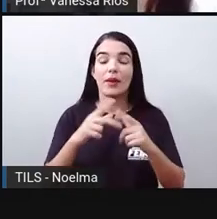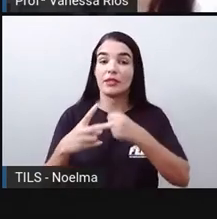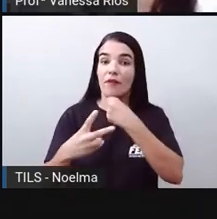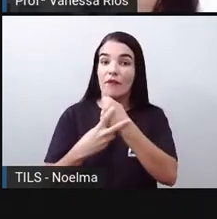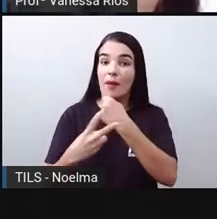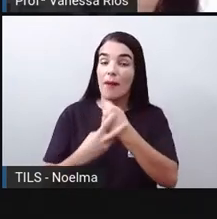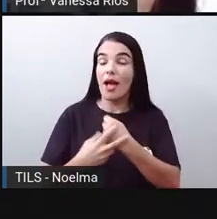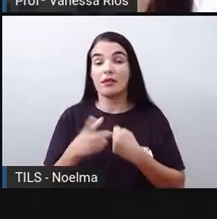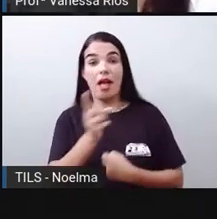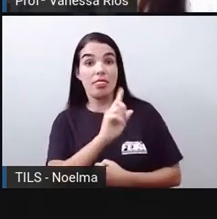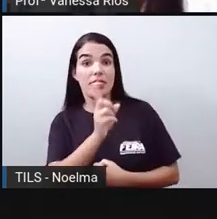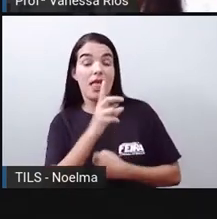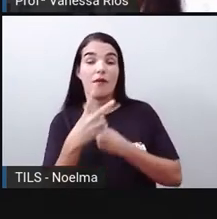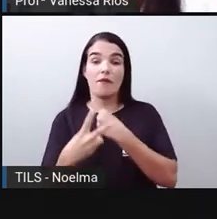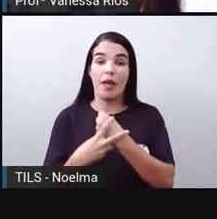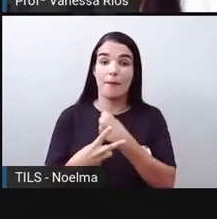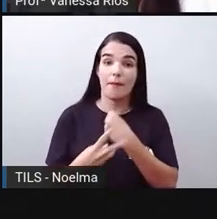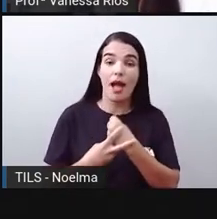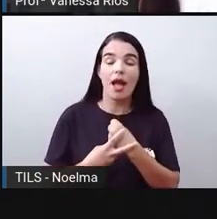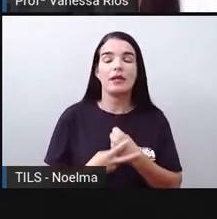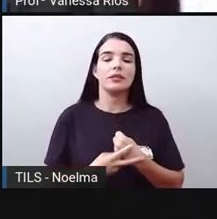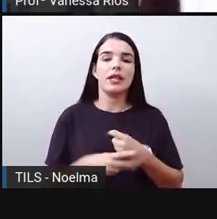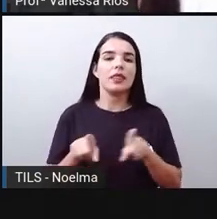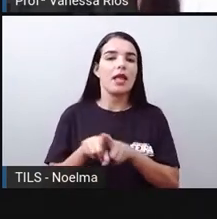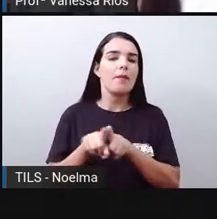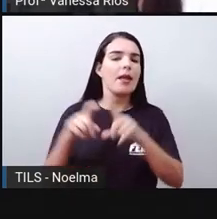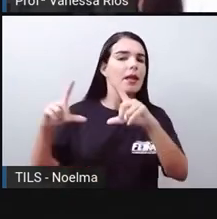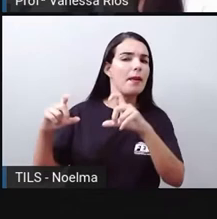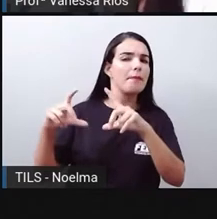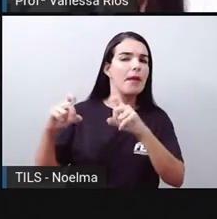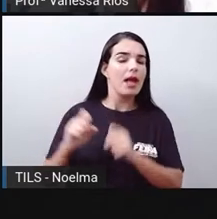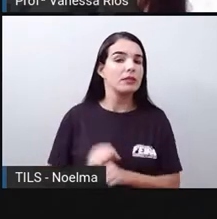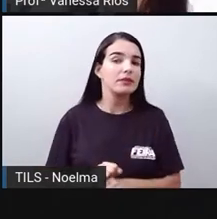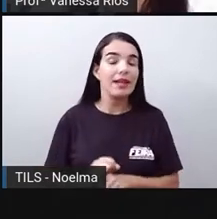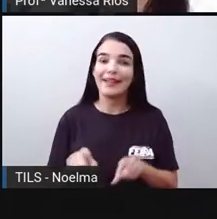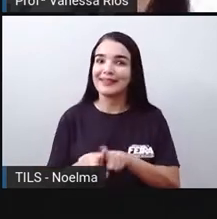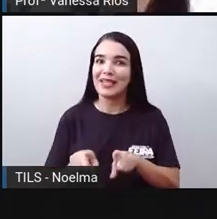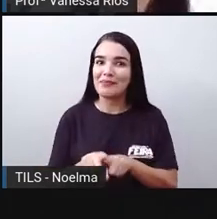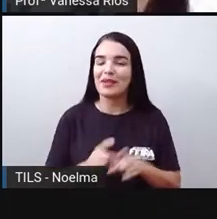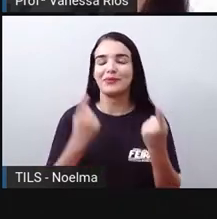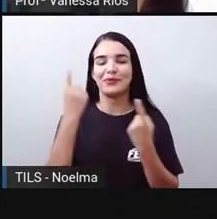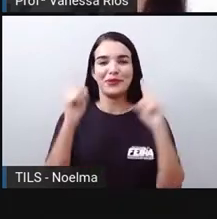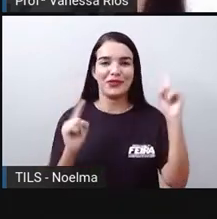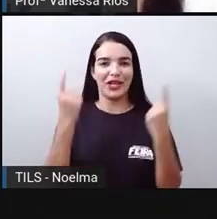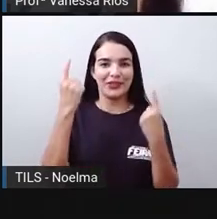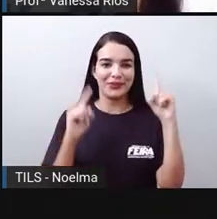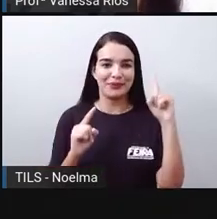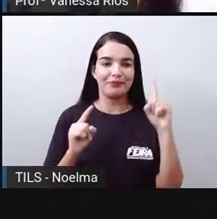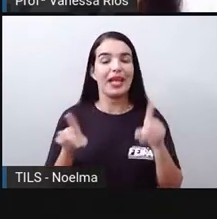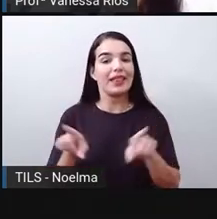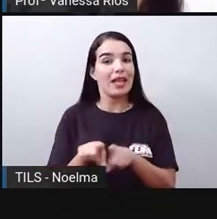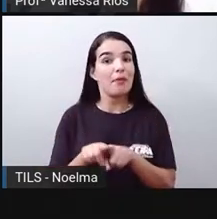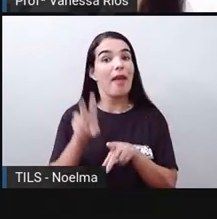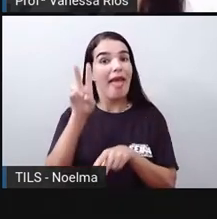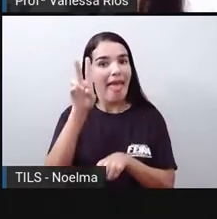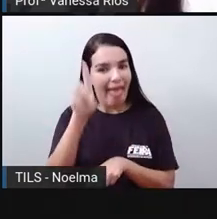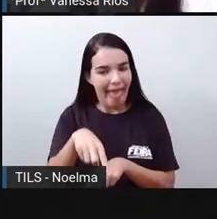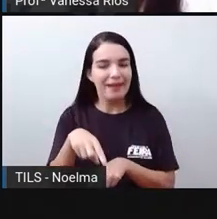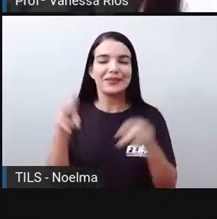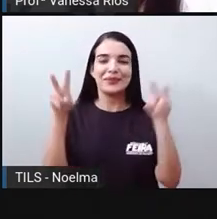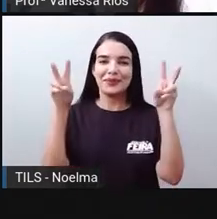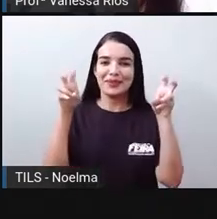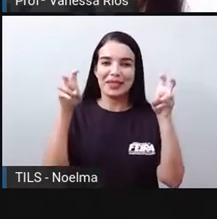não verbais, através aí de imagens e também dos gestos. E é sobre isso, não é? Sobre